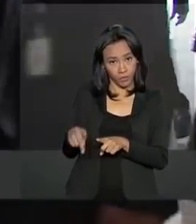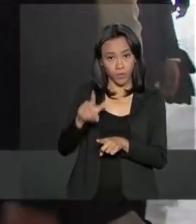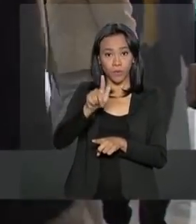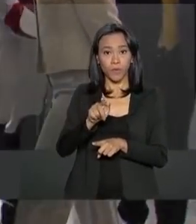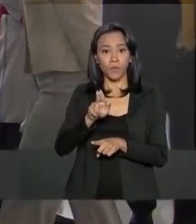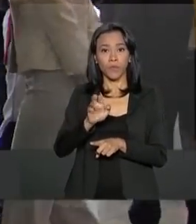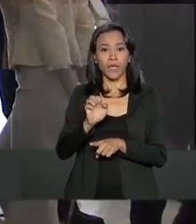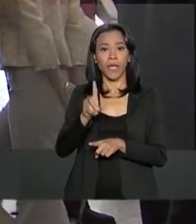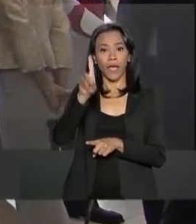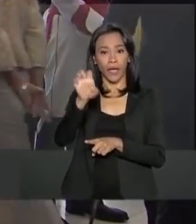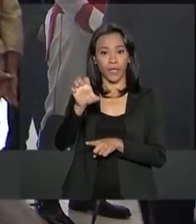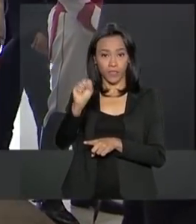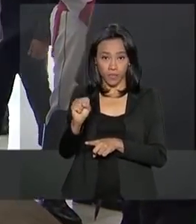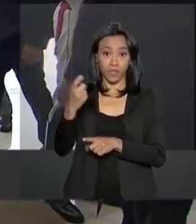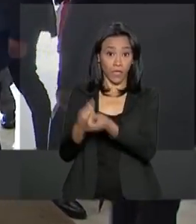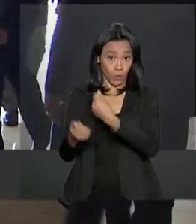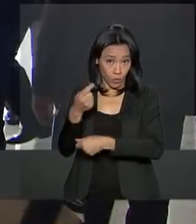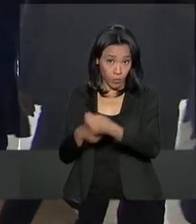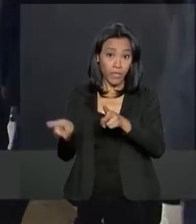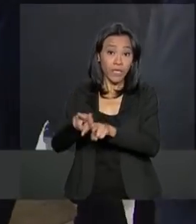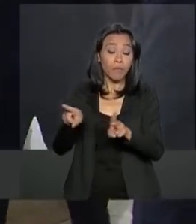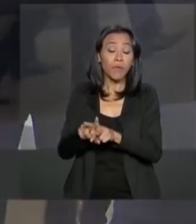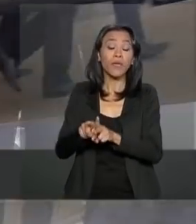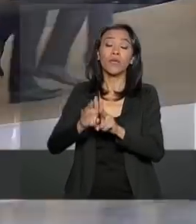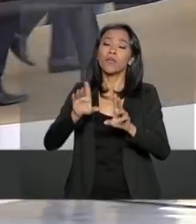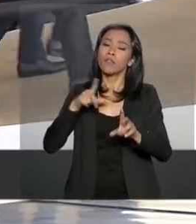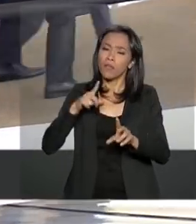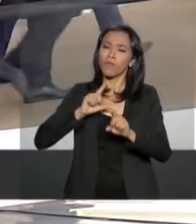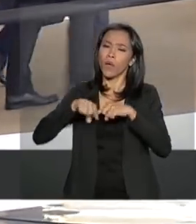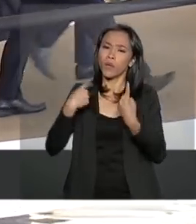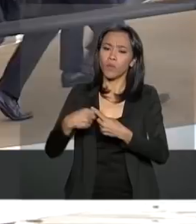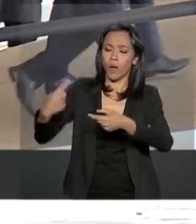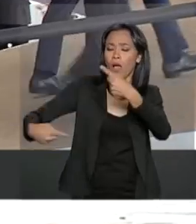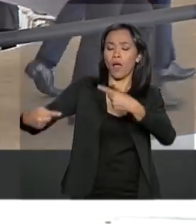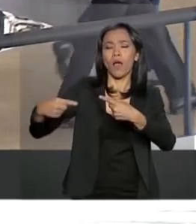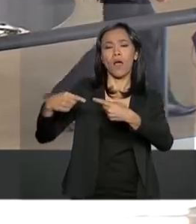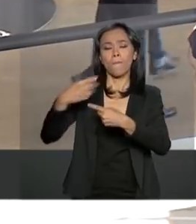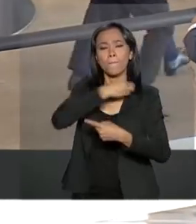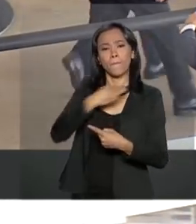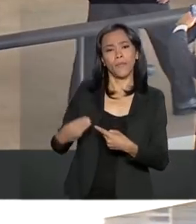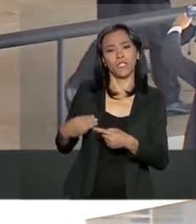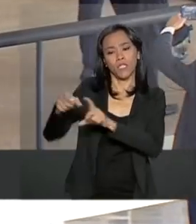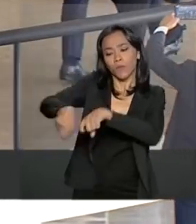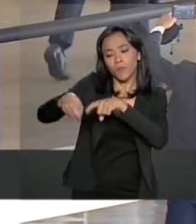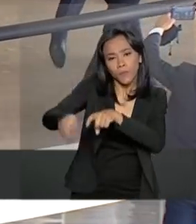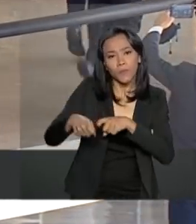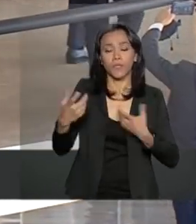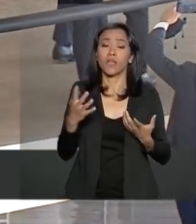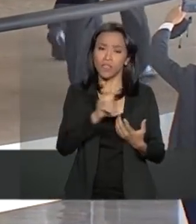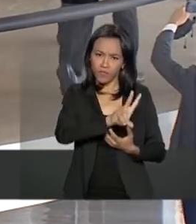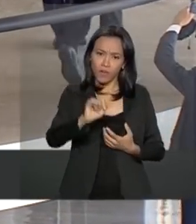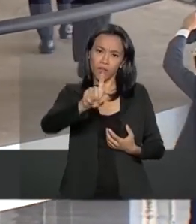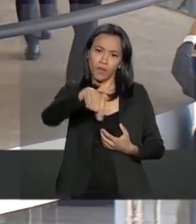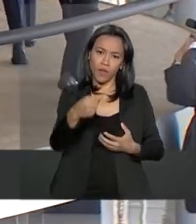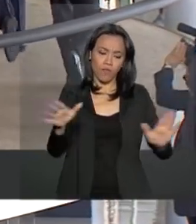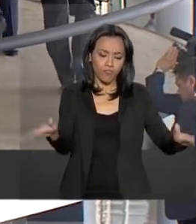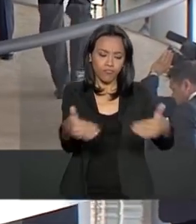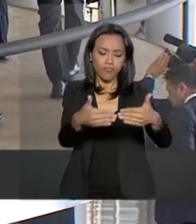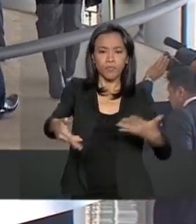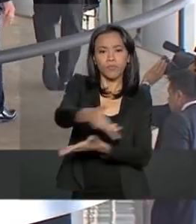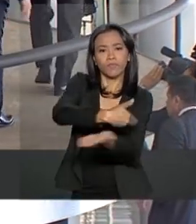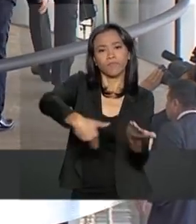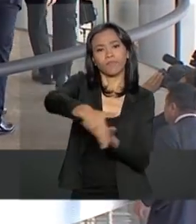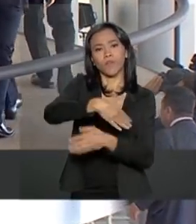Agricultura. Olha, após essa recepção aí, os dois presidentes vão se reunir para conversar sobre as relações entre os